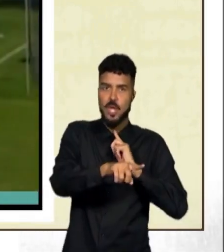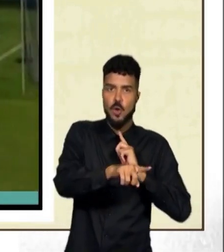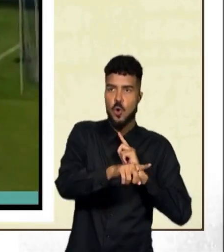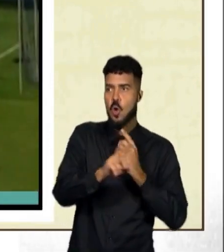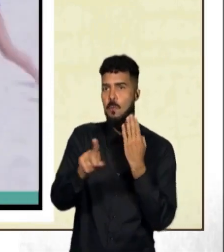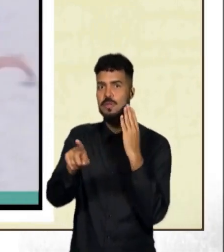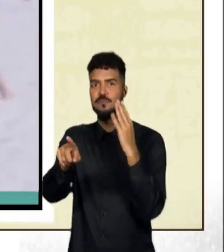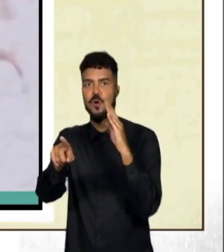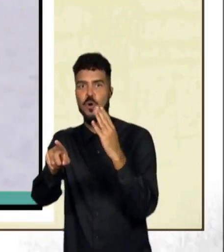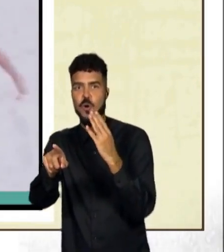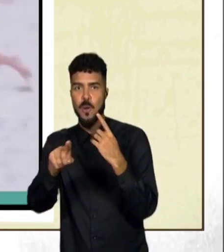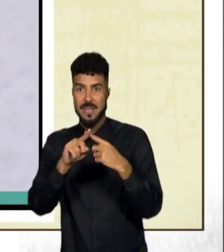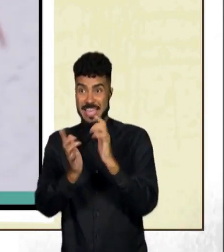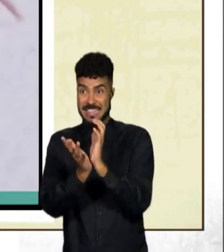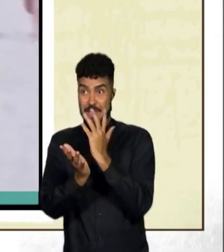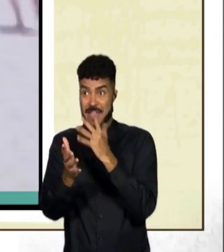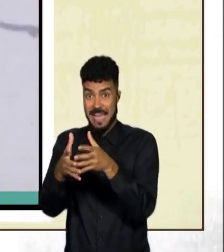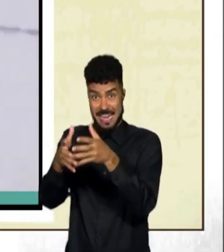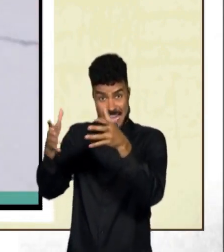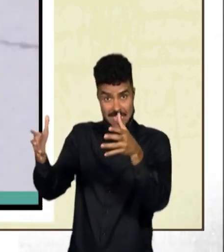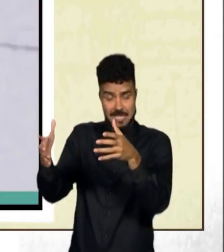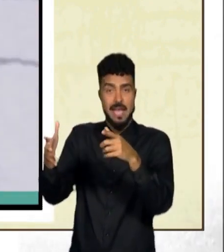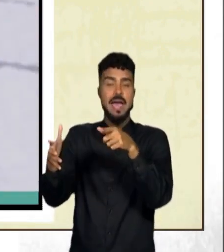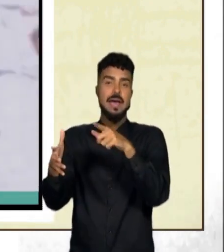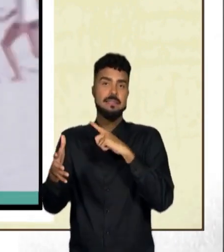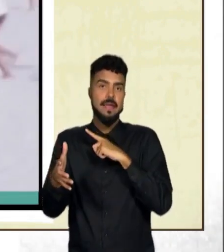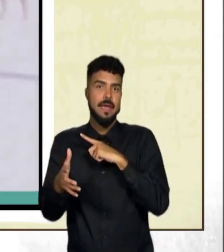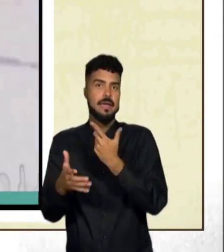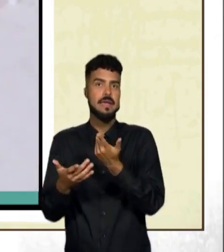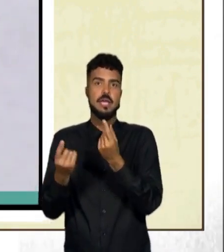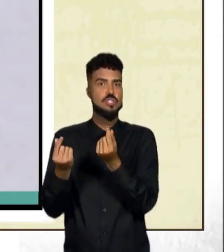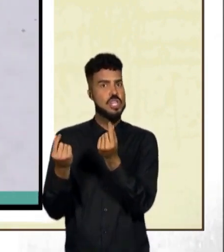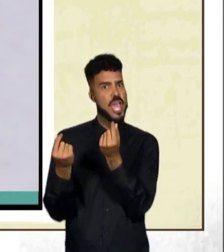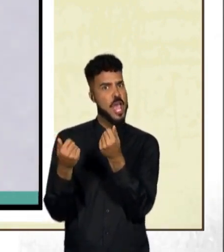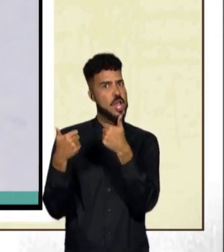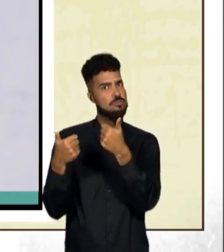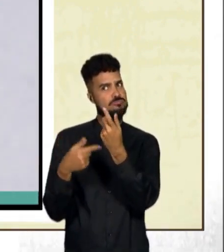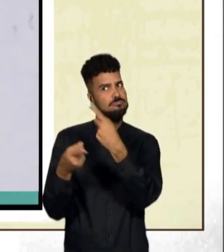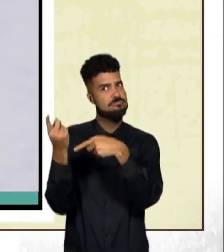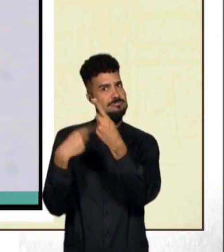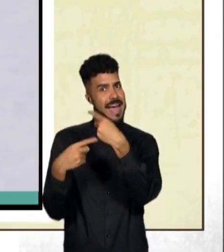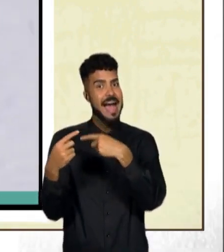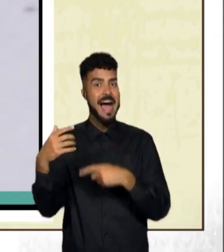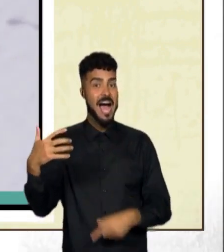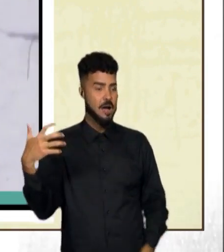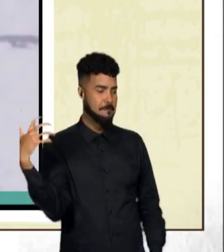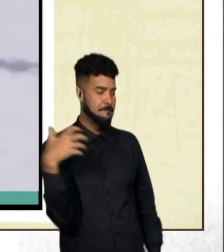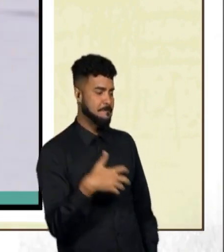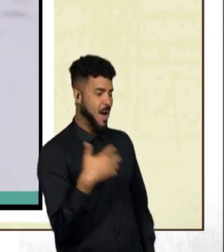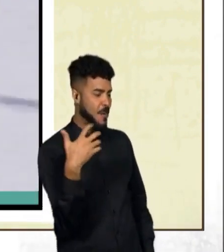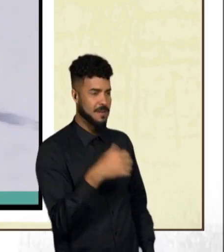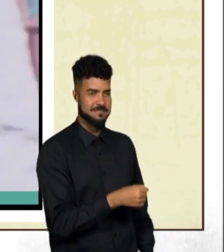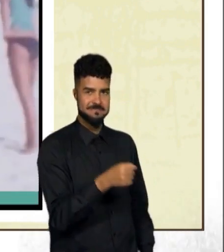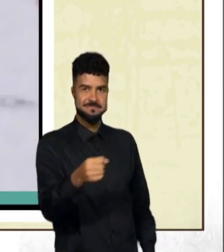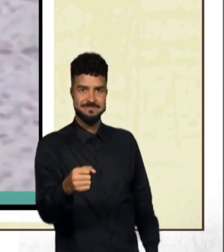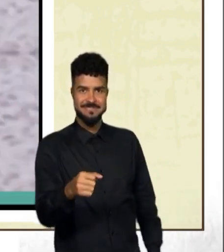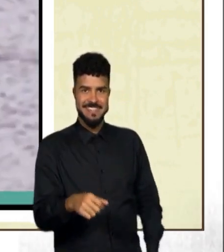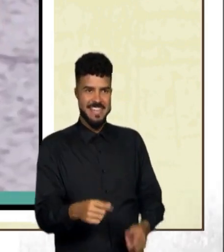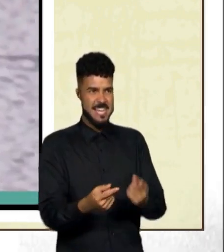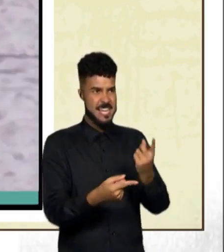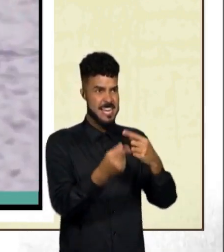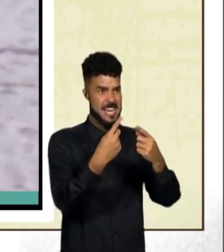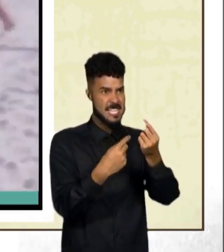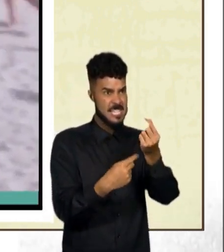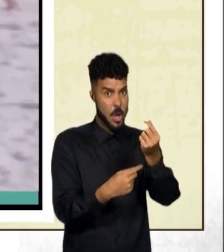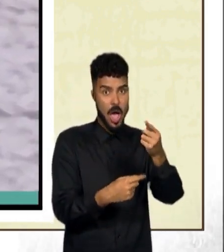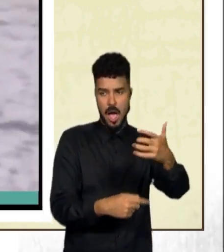como esses times grandes tinham acesso financeiro melhor, eles acabavam tirando jogadoras desses locais para poderem